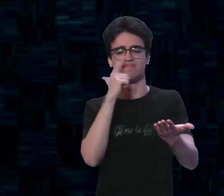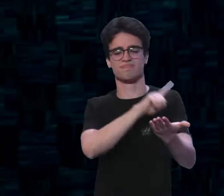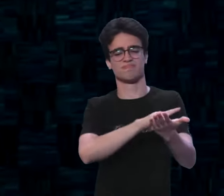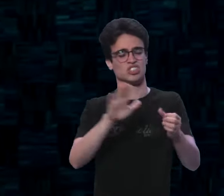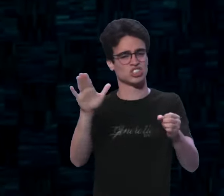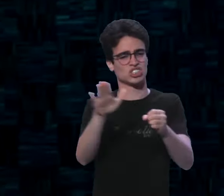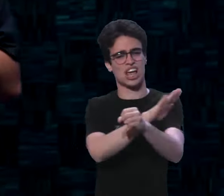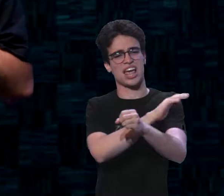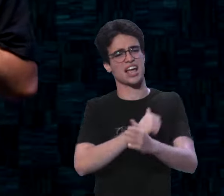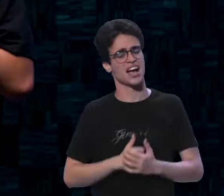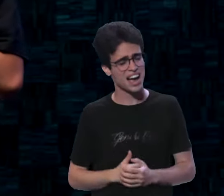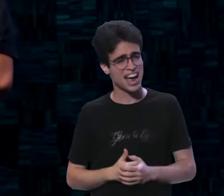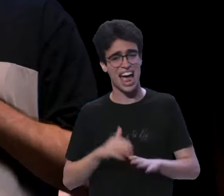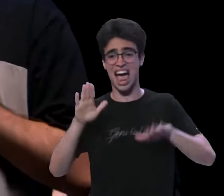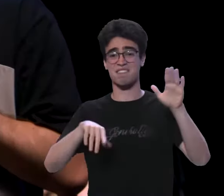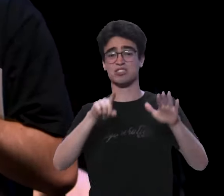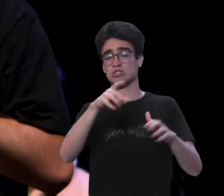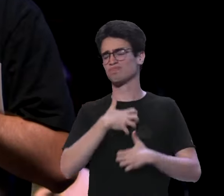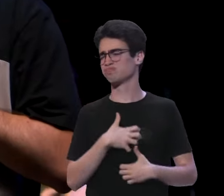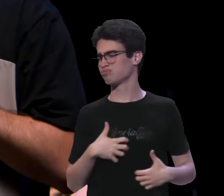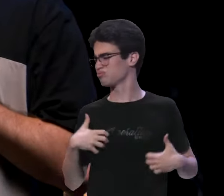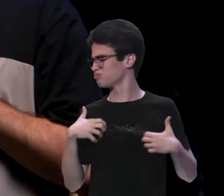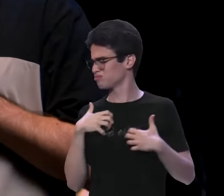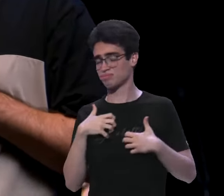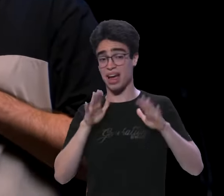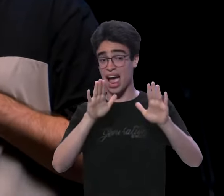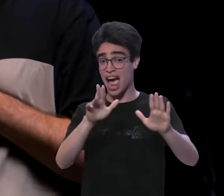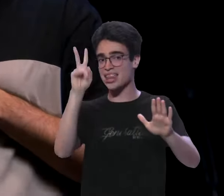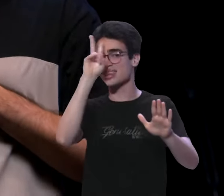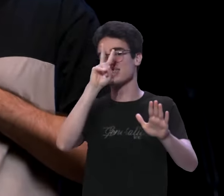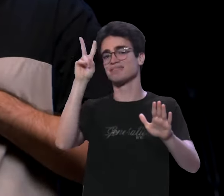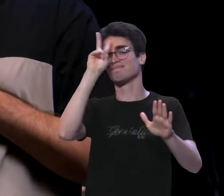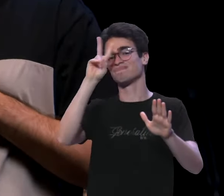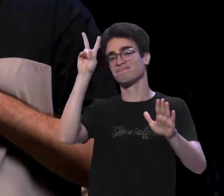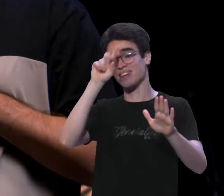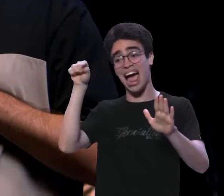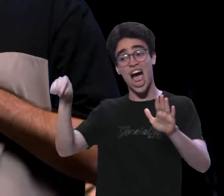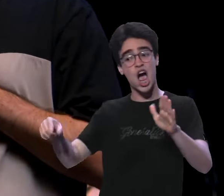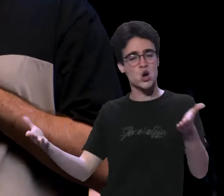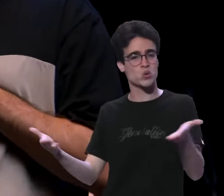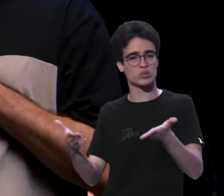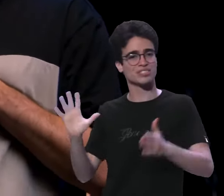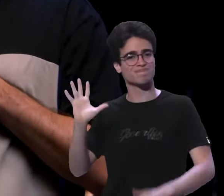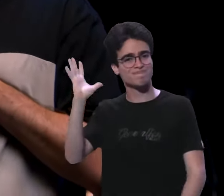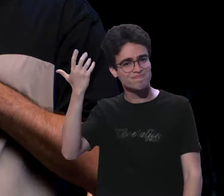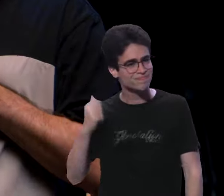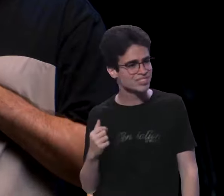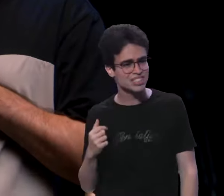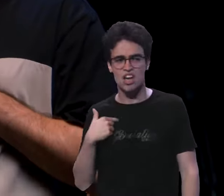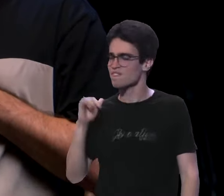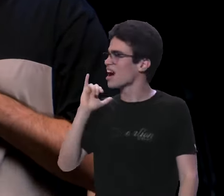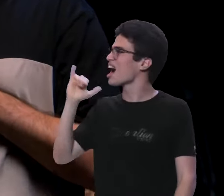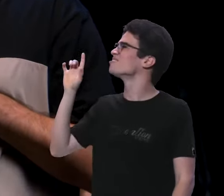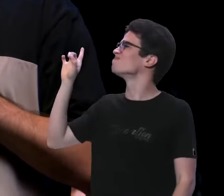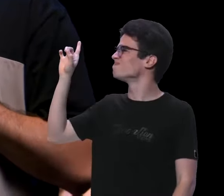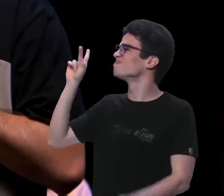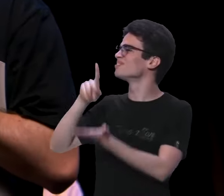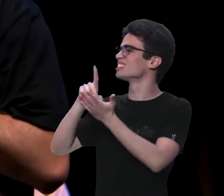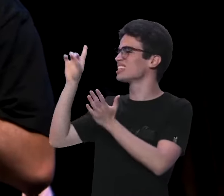E quando você ficar mal essa semana, você vai lembrar do que aconteceu aqui e vai falar: Deus está